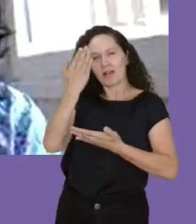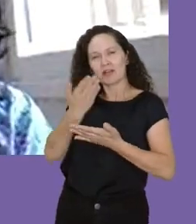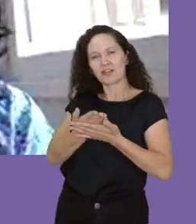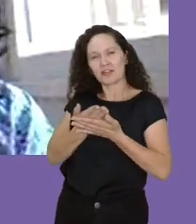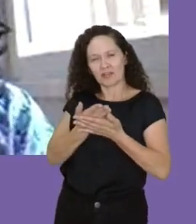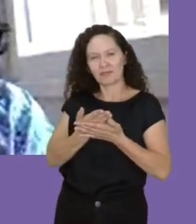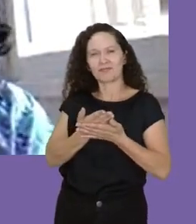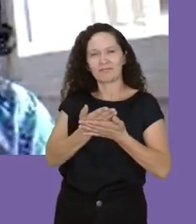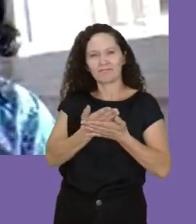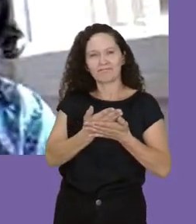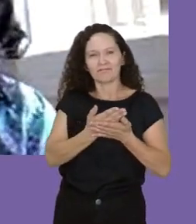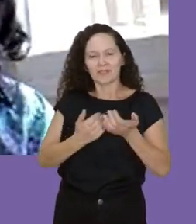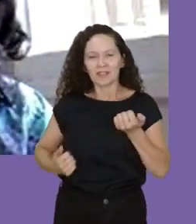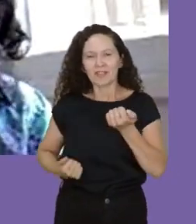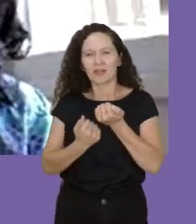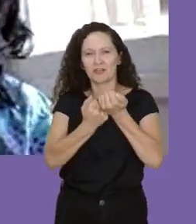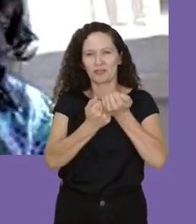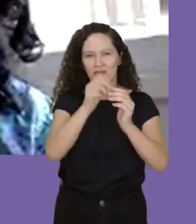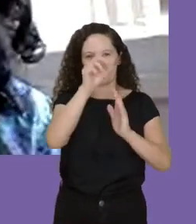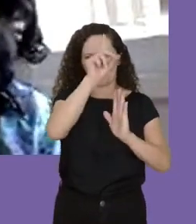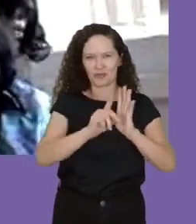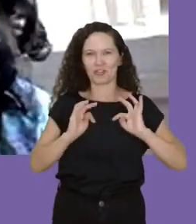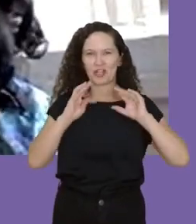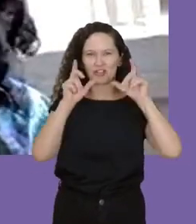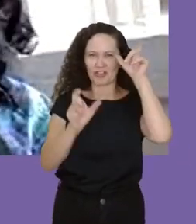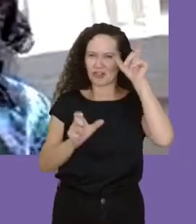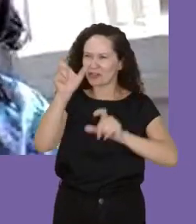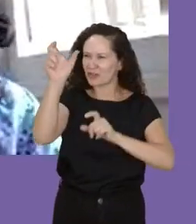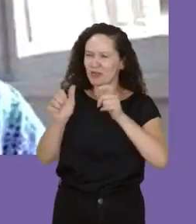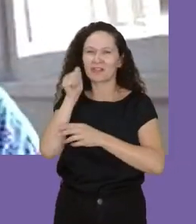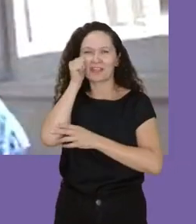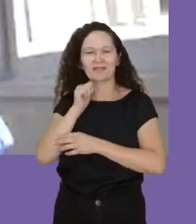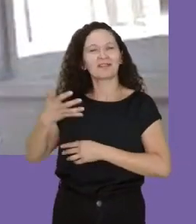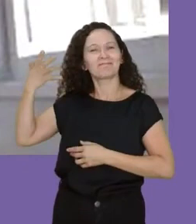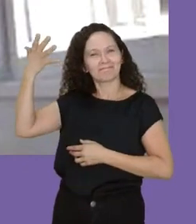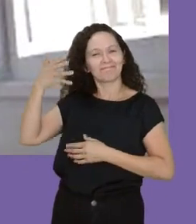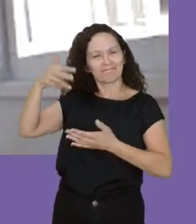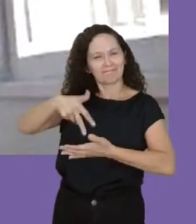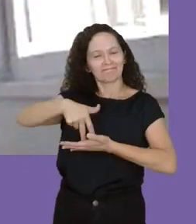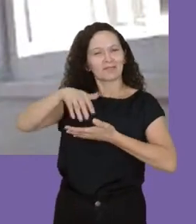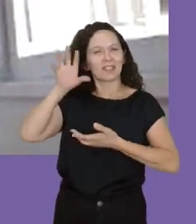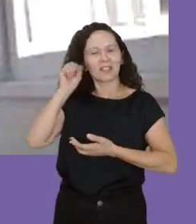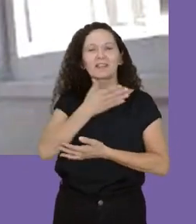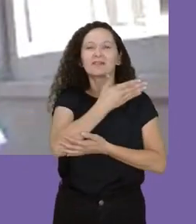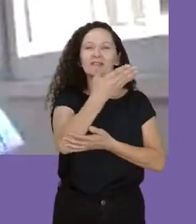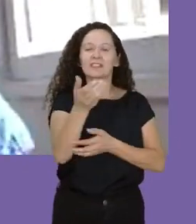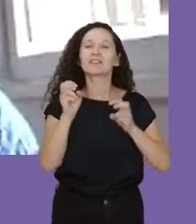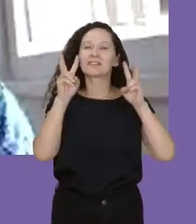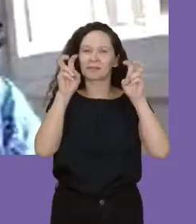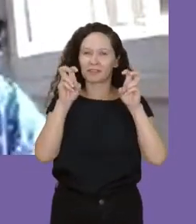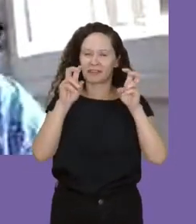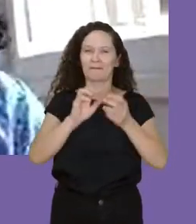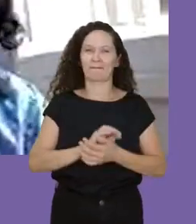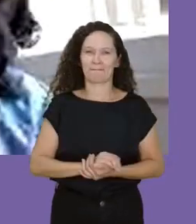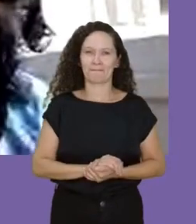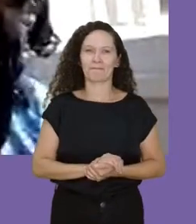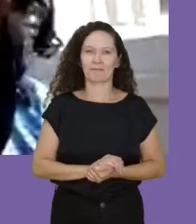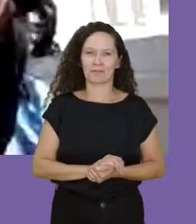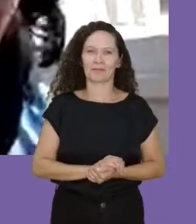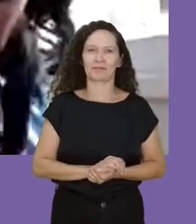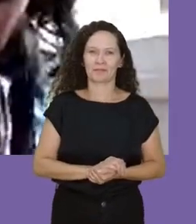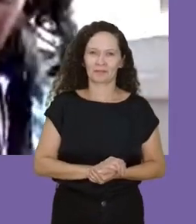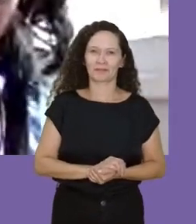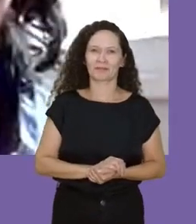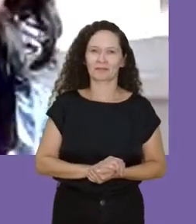que acabam defendendo os direitos de todas falarem, né? Eu queria ouvir um pouco vocês sobre essa questão. E aí